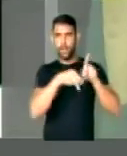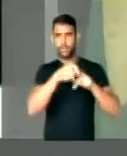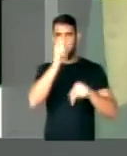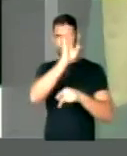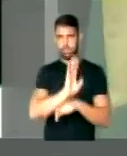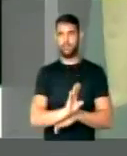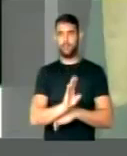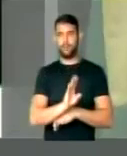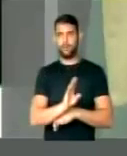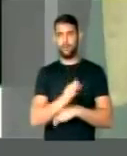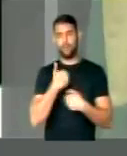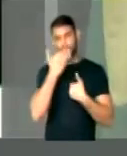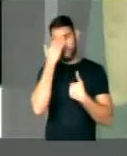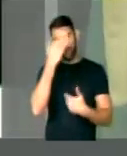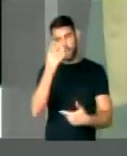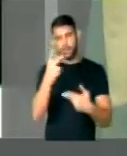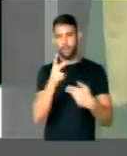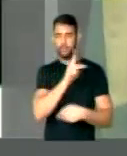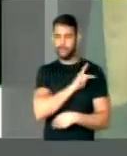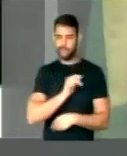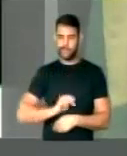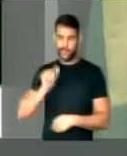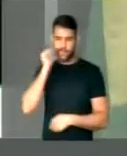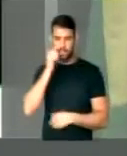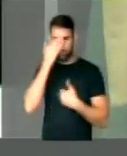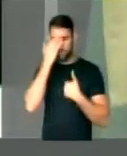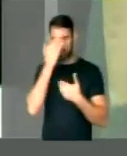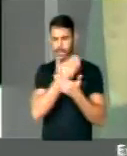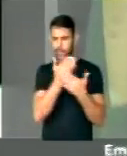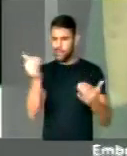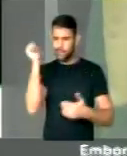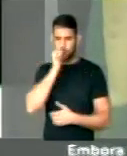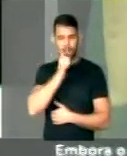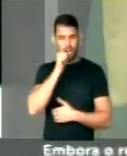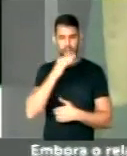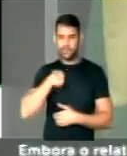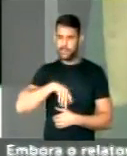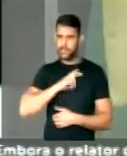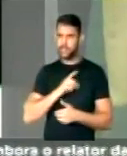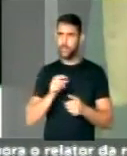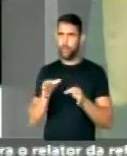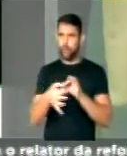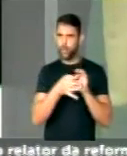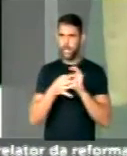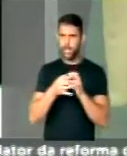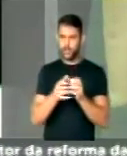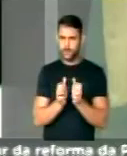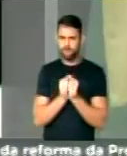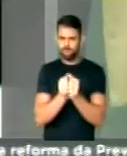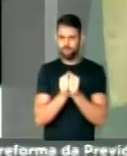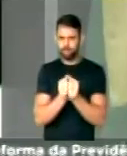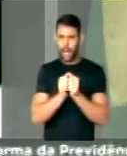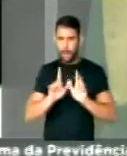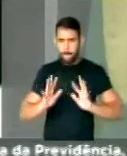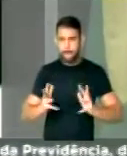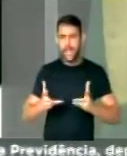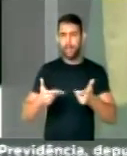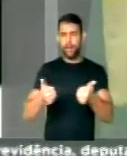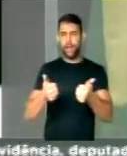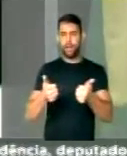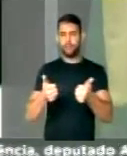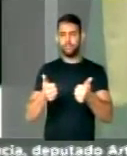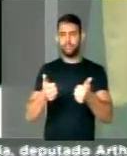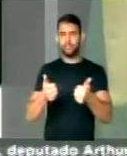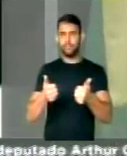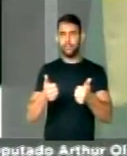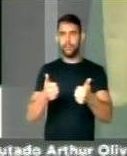nosso país. Muito obrigada, presidente. Muito obrigado, mulheres que estão imbuídas de melhorarmos a situação do